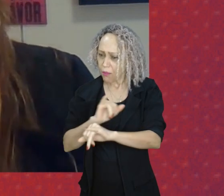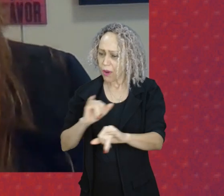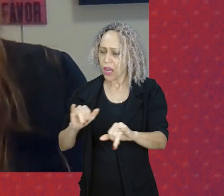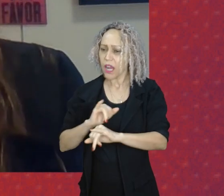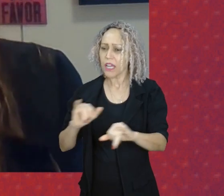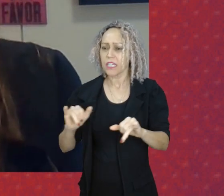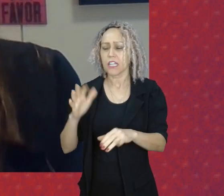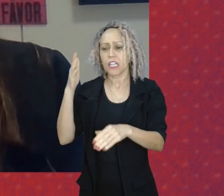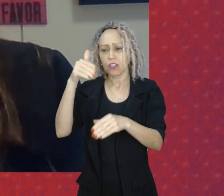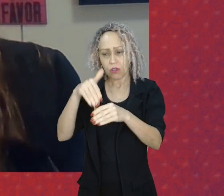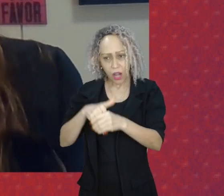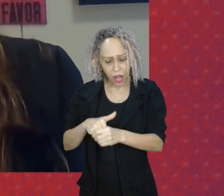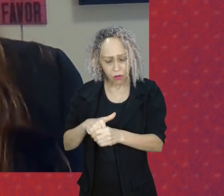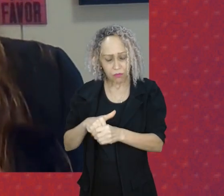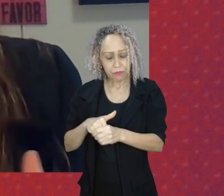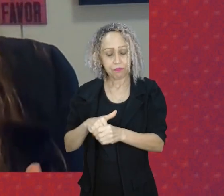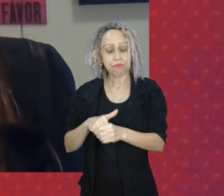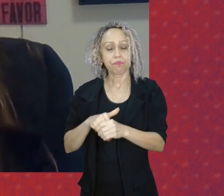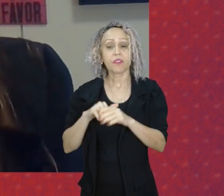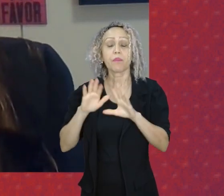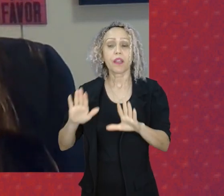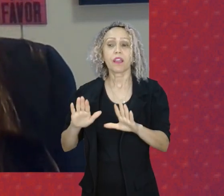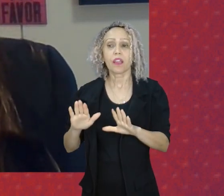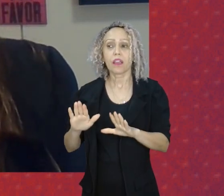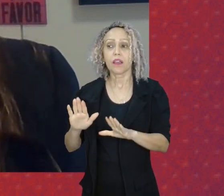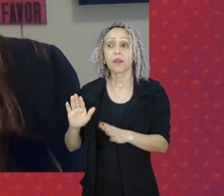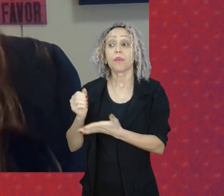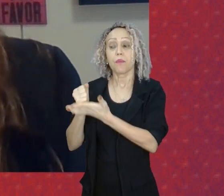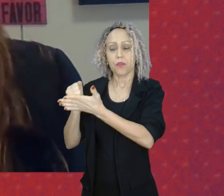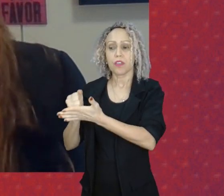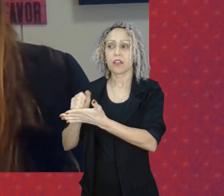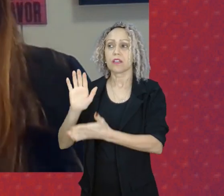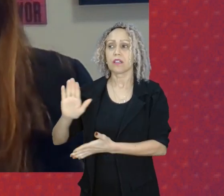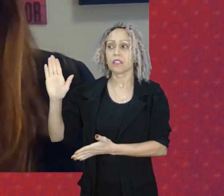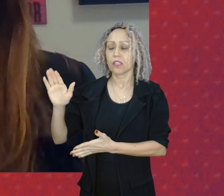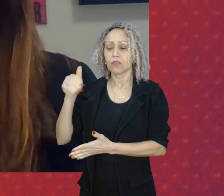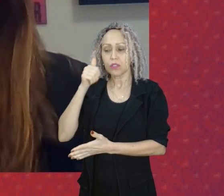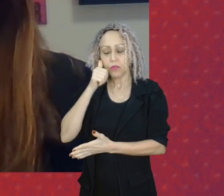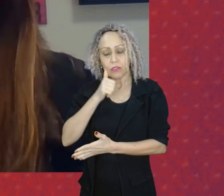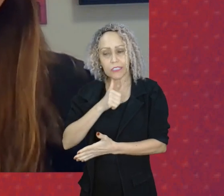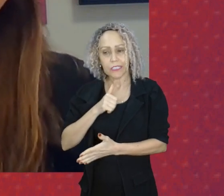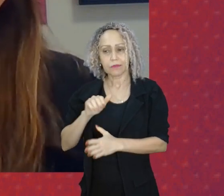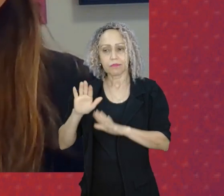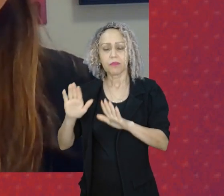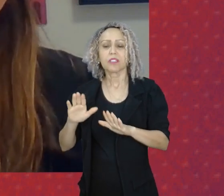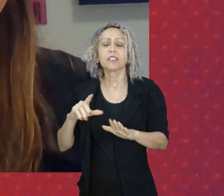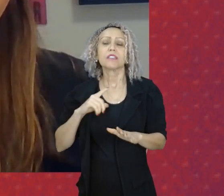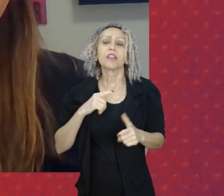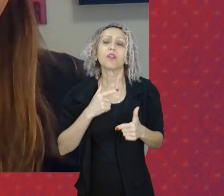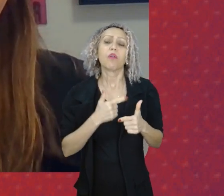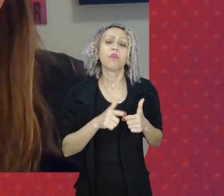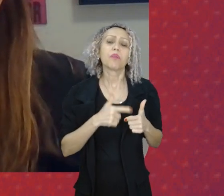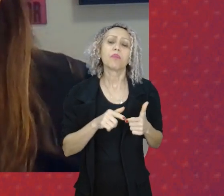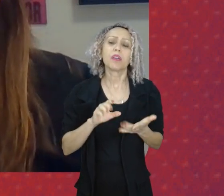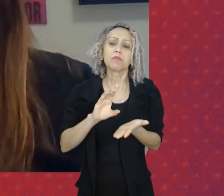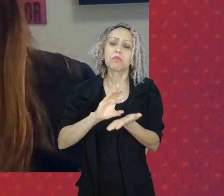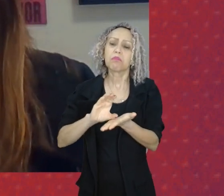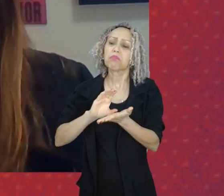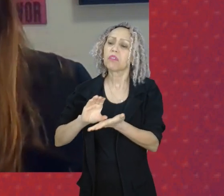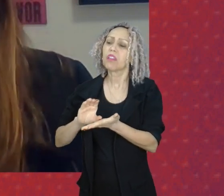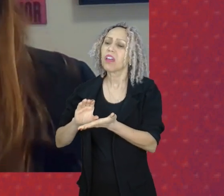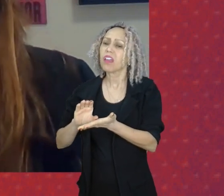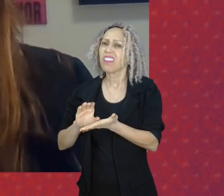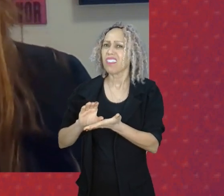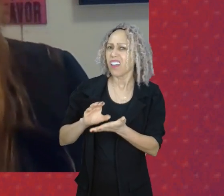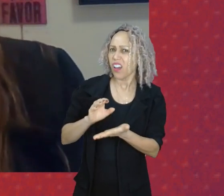que eles recebem do Tesouro Nacional, para candidaturas de mulheres. Existe, porém, também um problema nessa distribuição dos recursos,